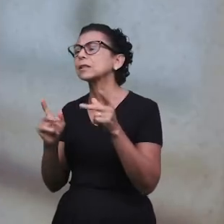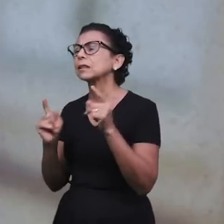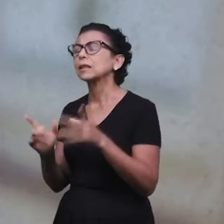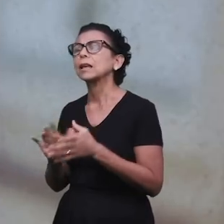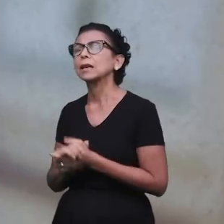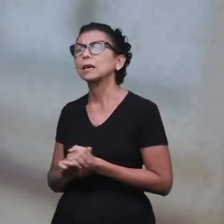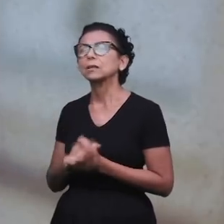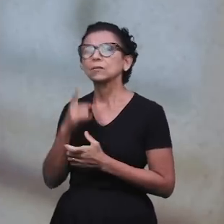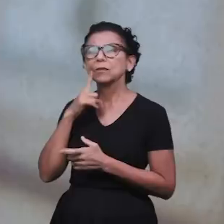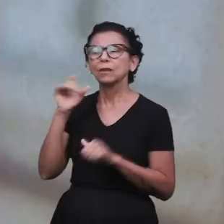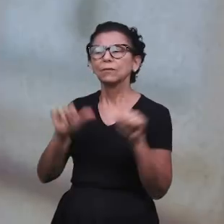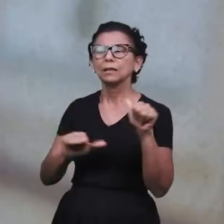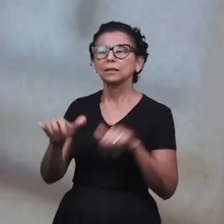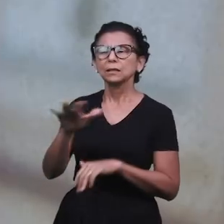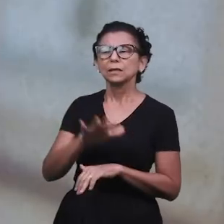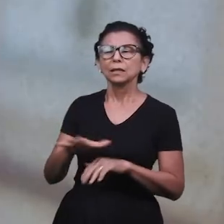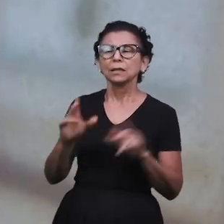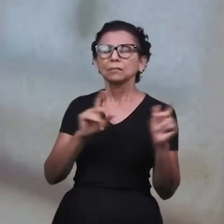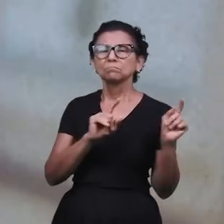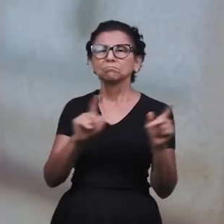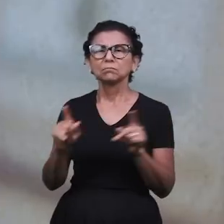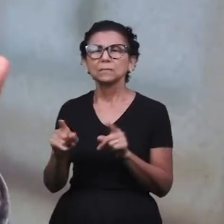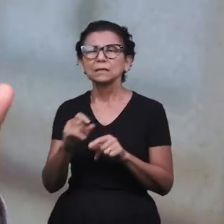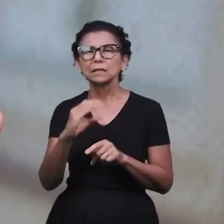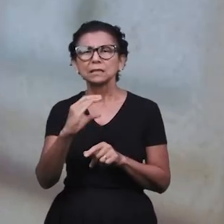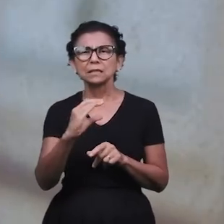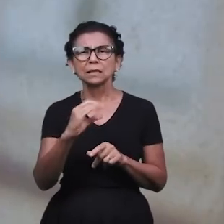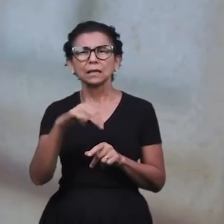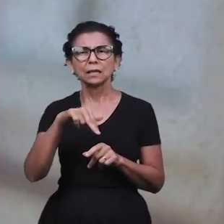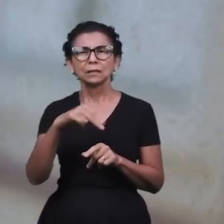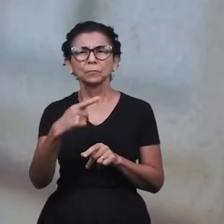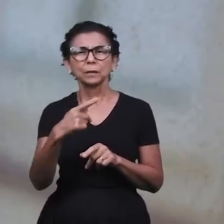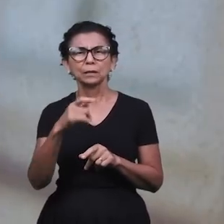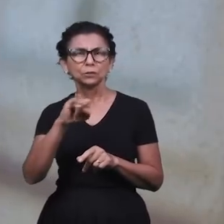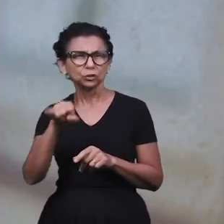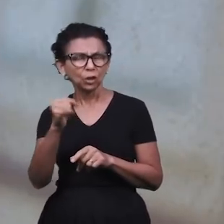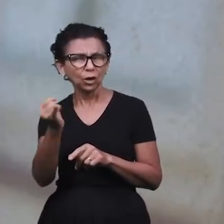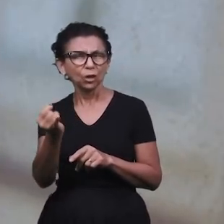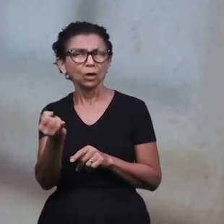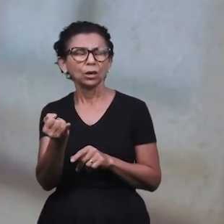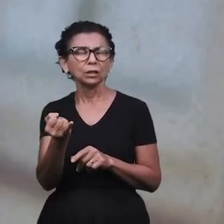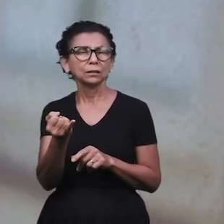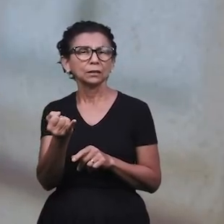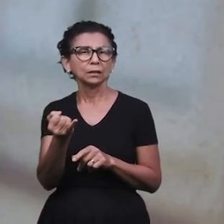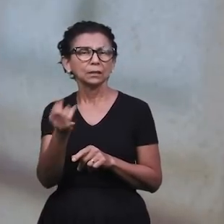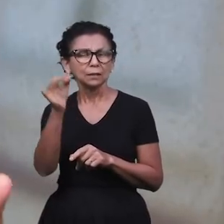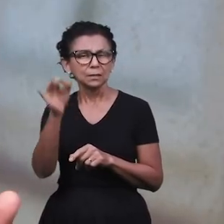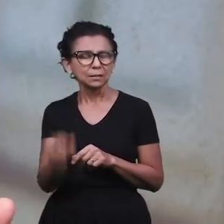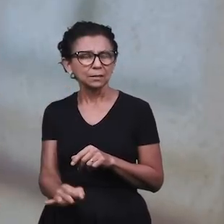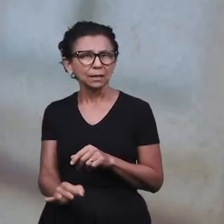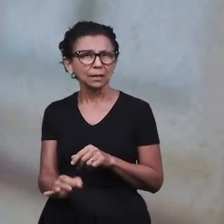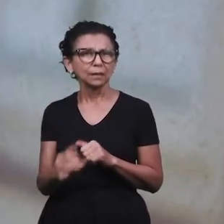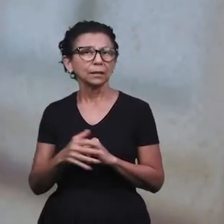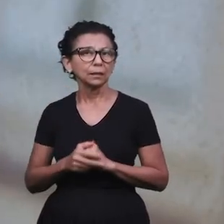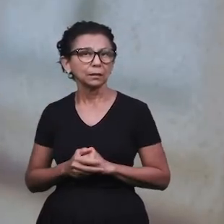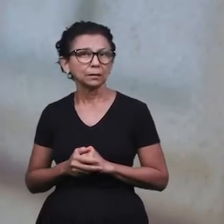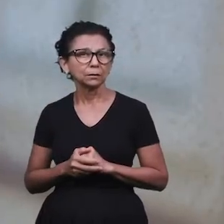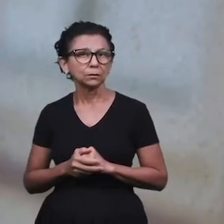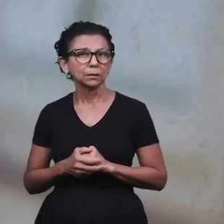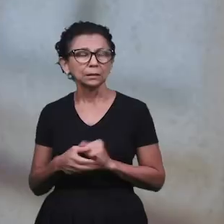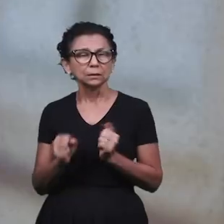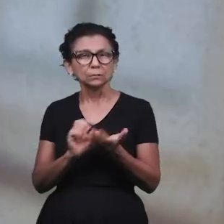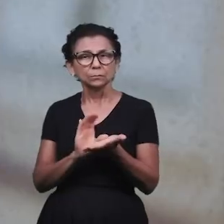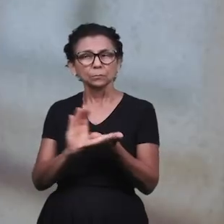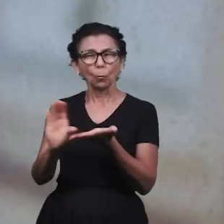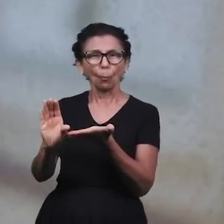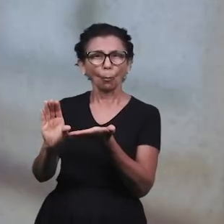está no mercado, ela tem CNPJ, o CNPJ está ativo, eu vou mandar um valor para alguém, essa pessoa é o dono da empresa, é